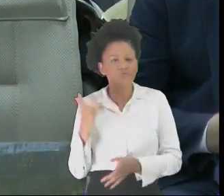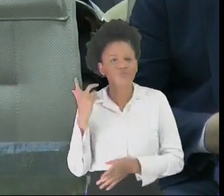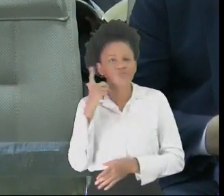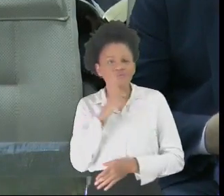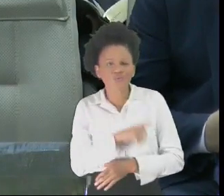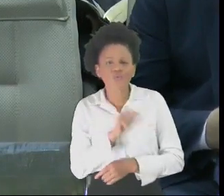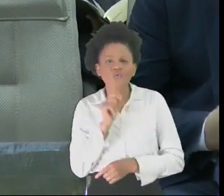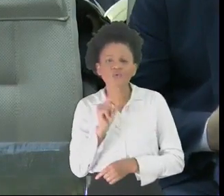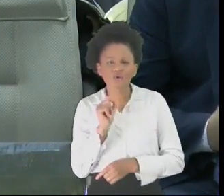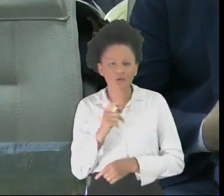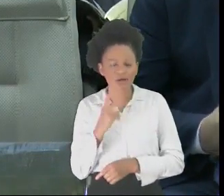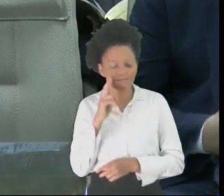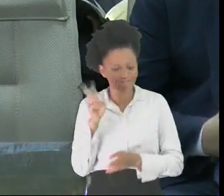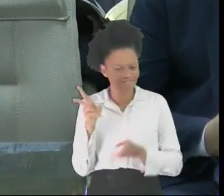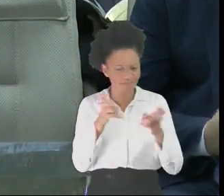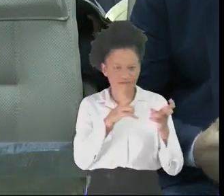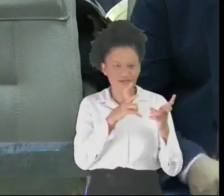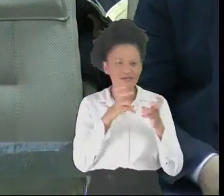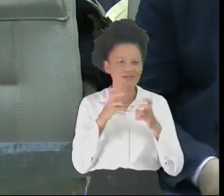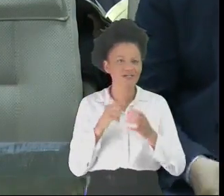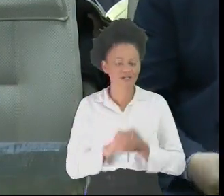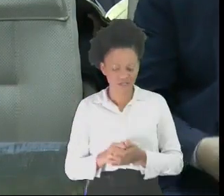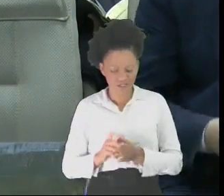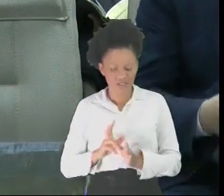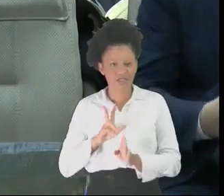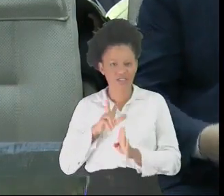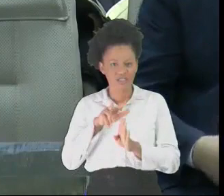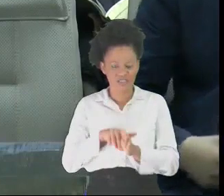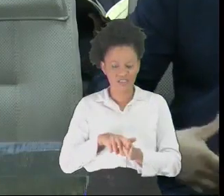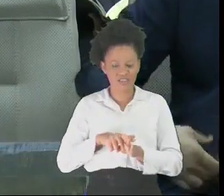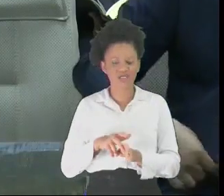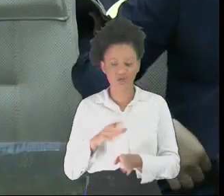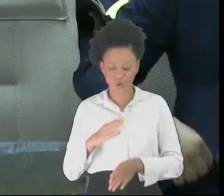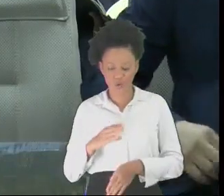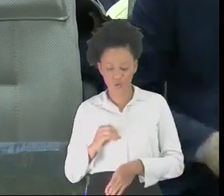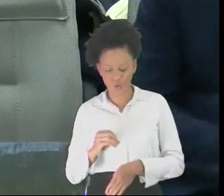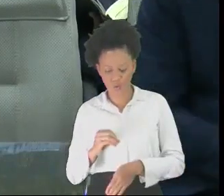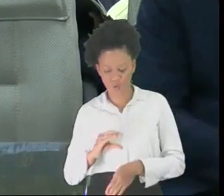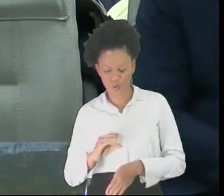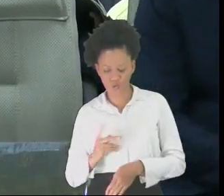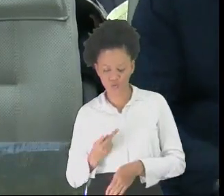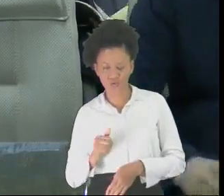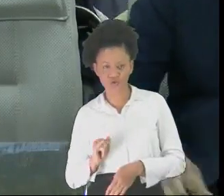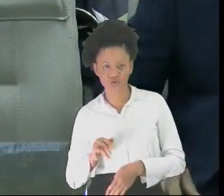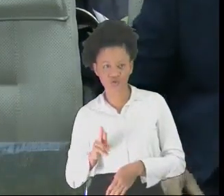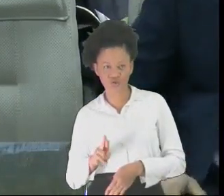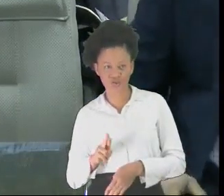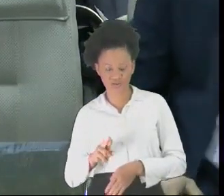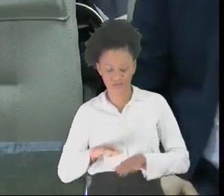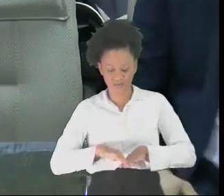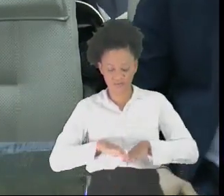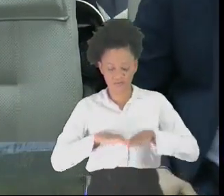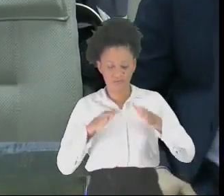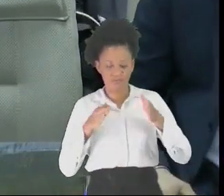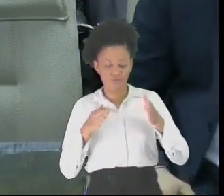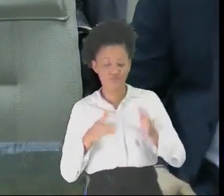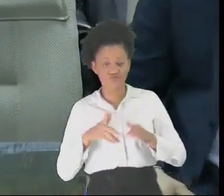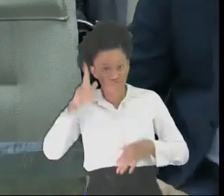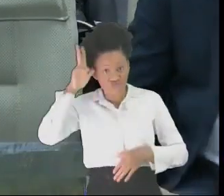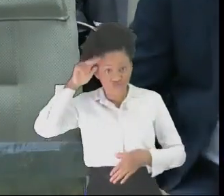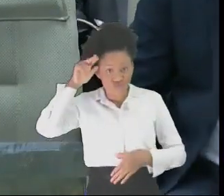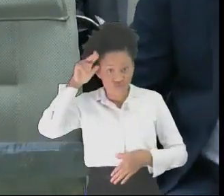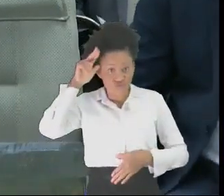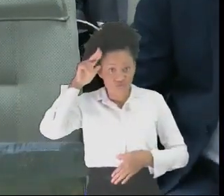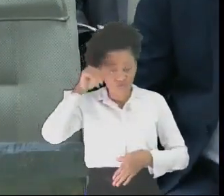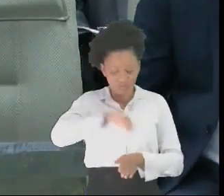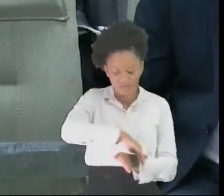coxim? Quem alcançou o cavalo com um coxim sobre ele? Quem alcançou? O que era um coxim? Era uma manta que